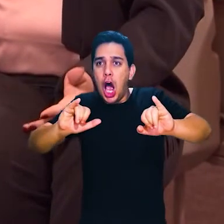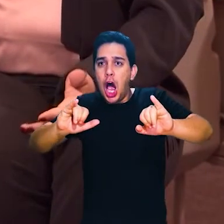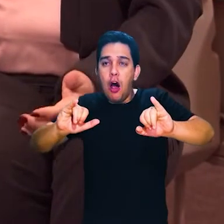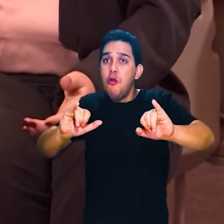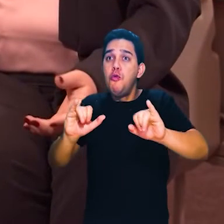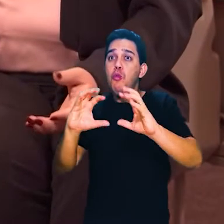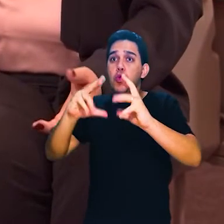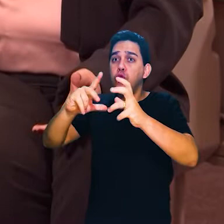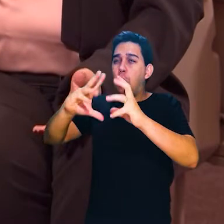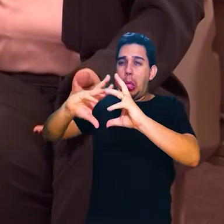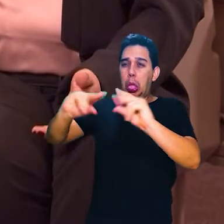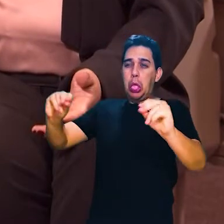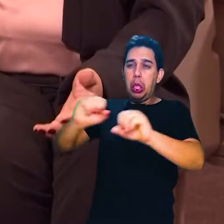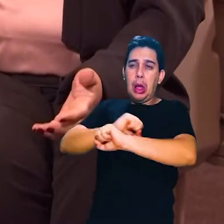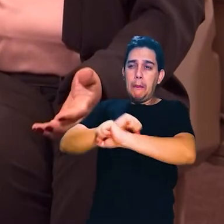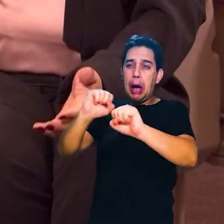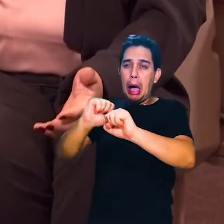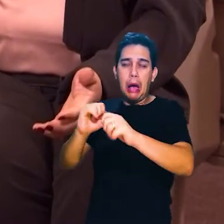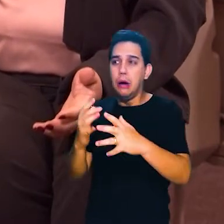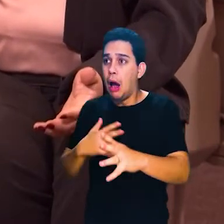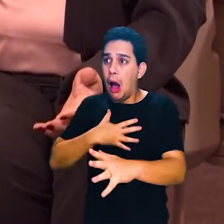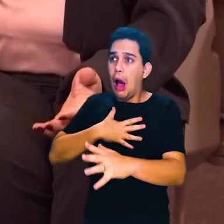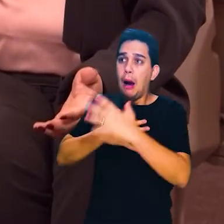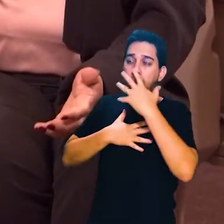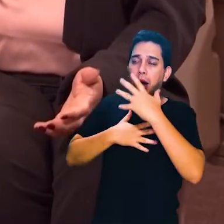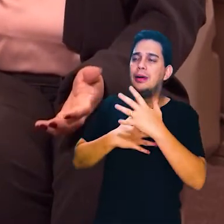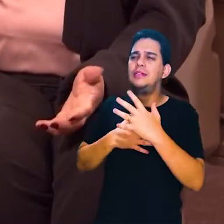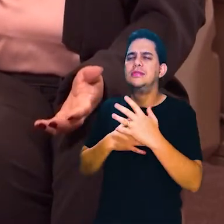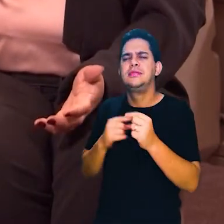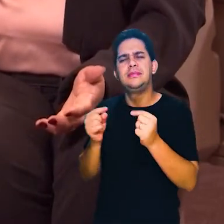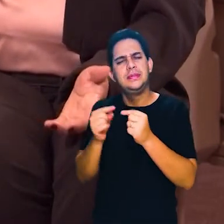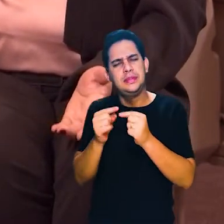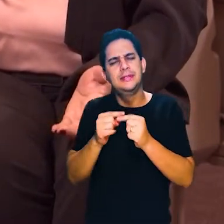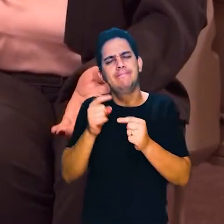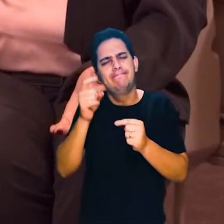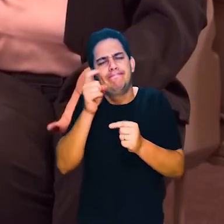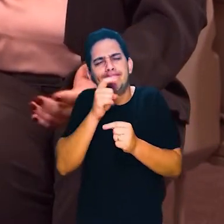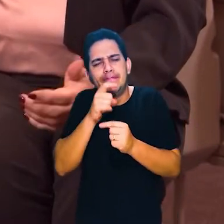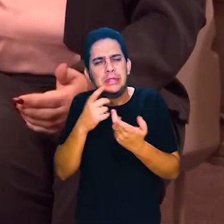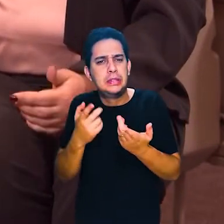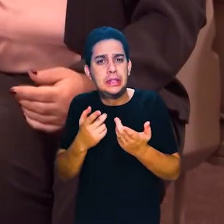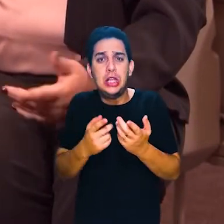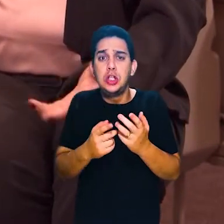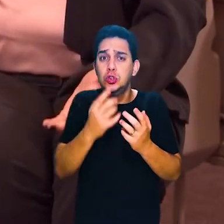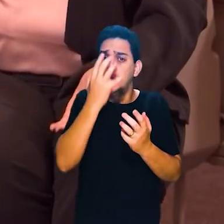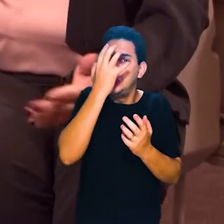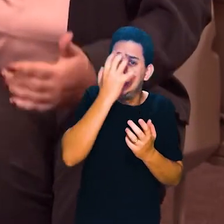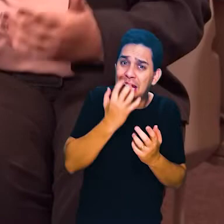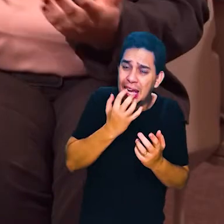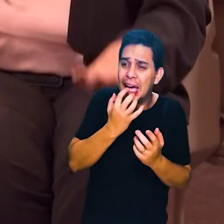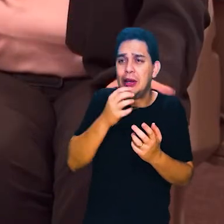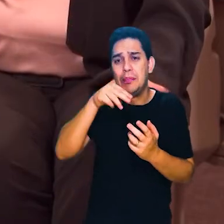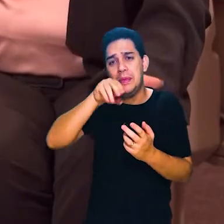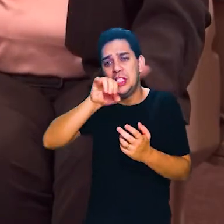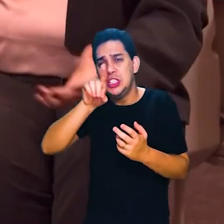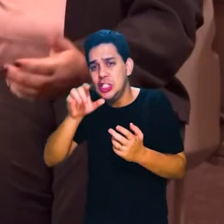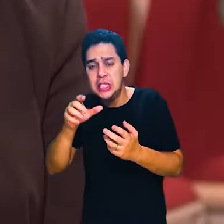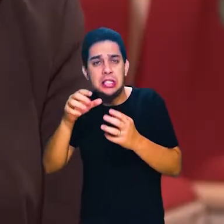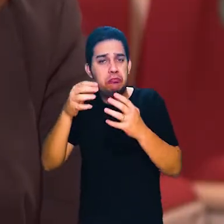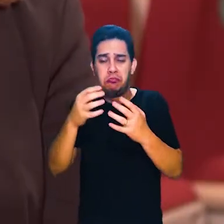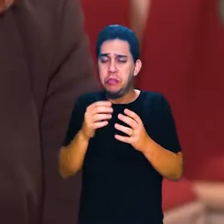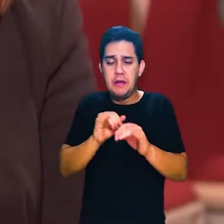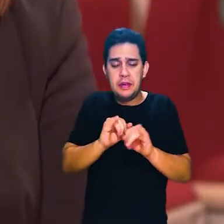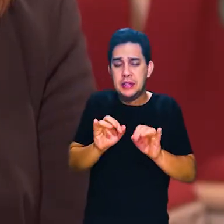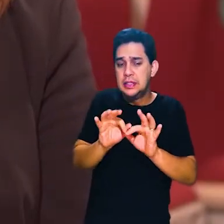é uma característica comum das notícias que são veiculadas normalmente, né? Pela mídia, pelas mídias oficiais.